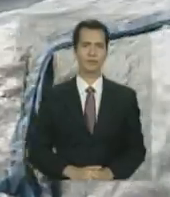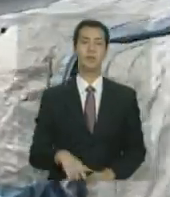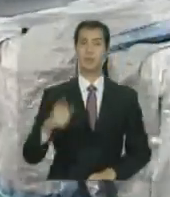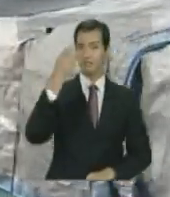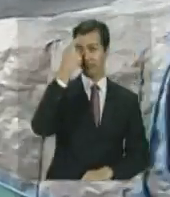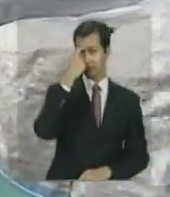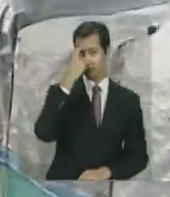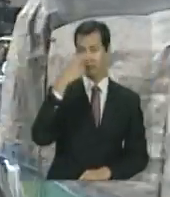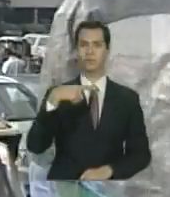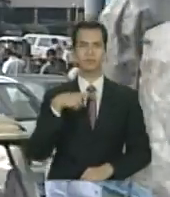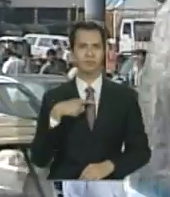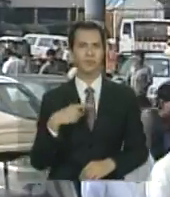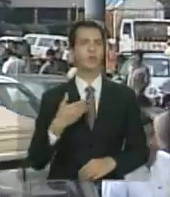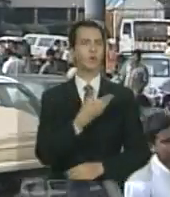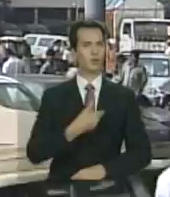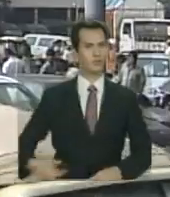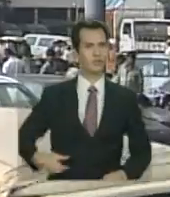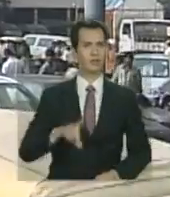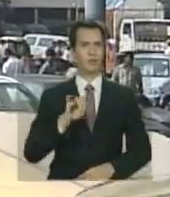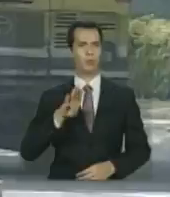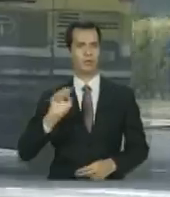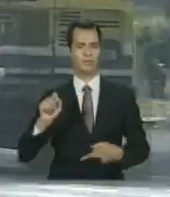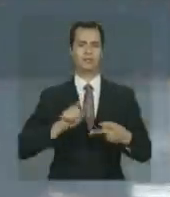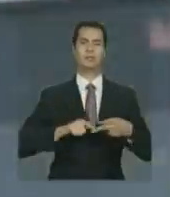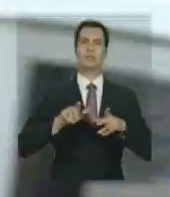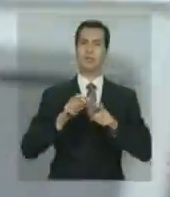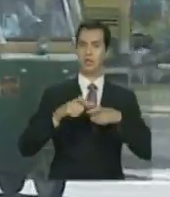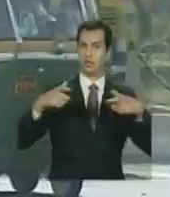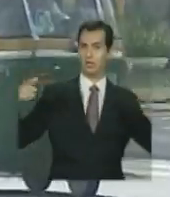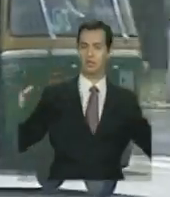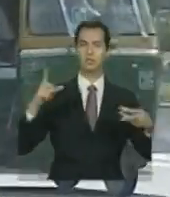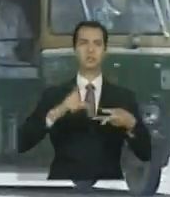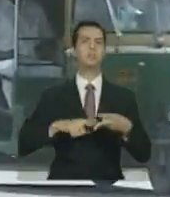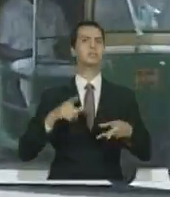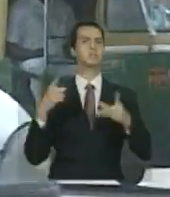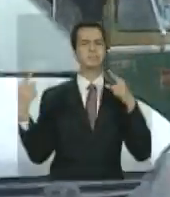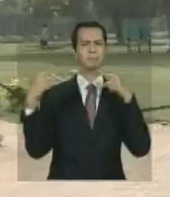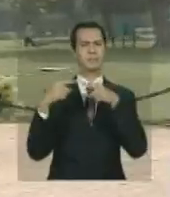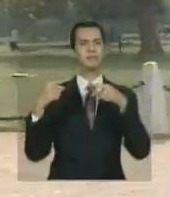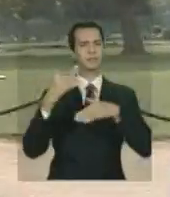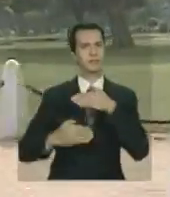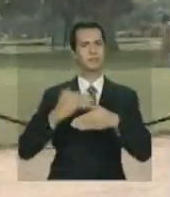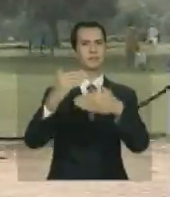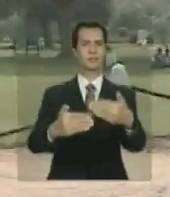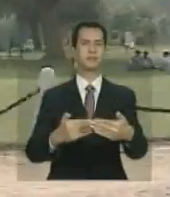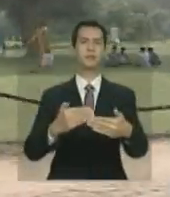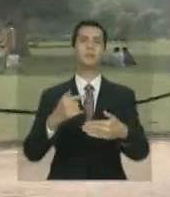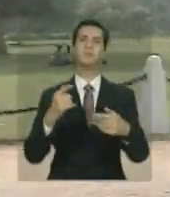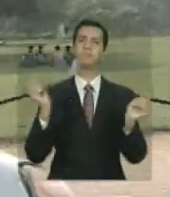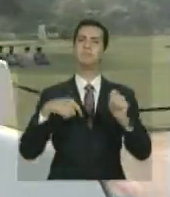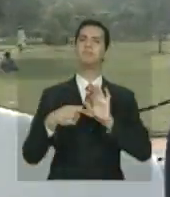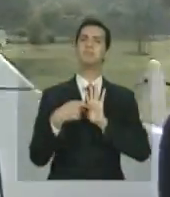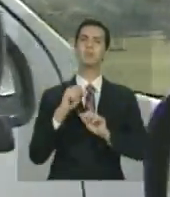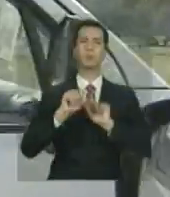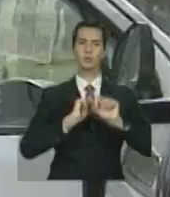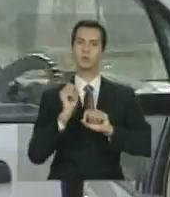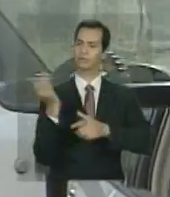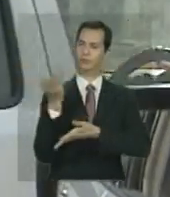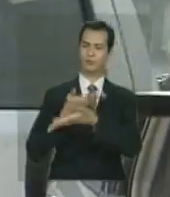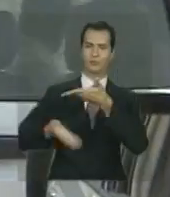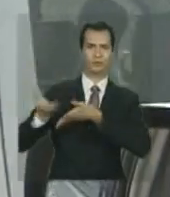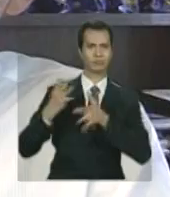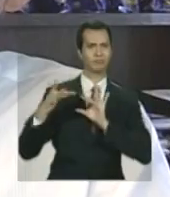culturais, governos democráticos e mesma visão de desenvolvimento, afinidades que apontam que há muito espaço para cooperação